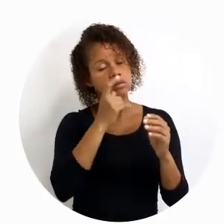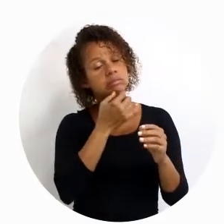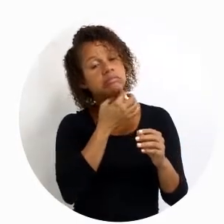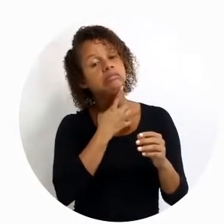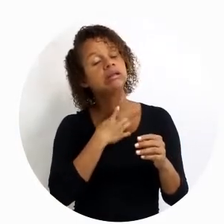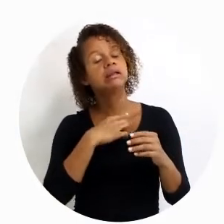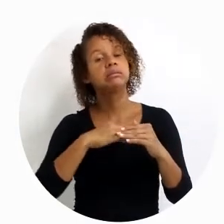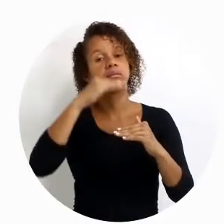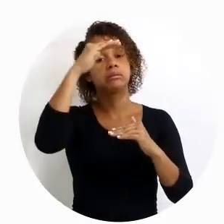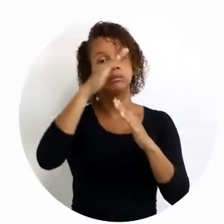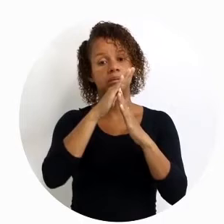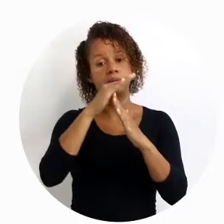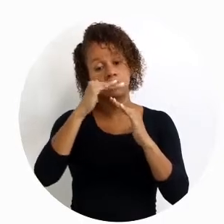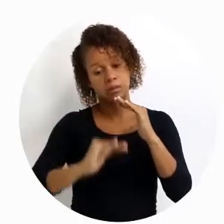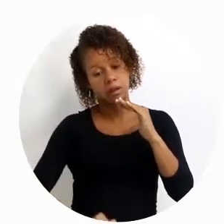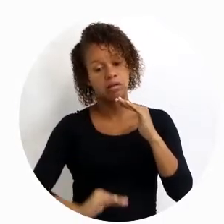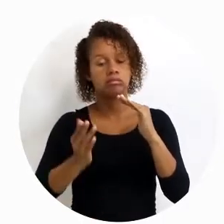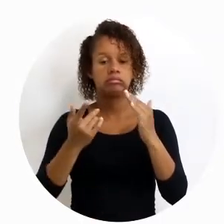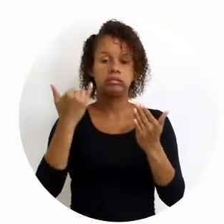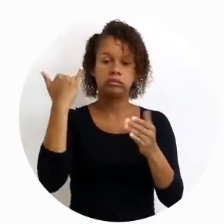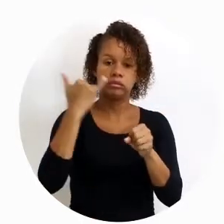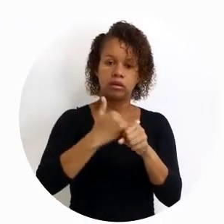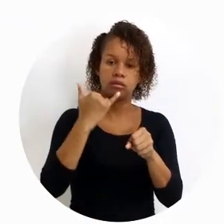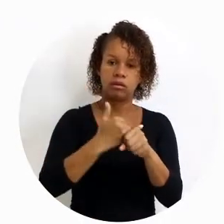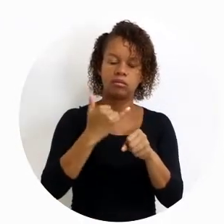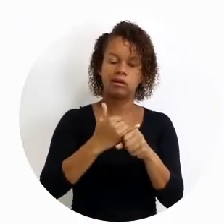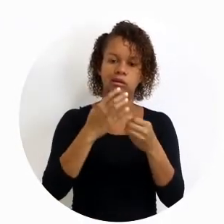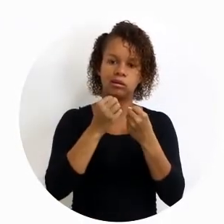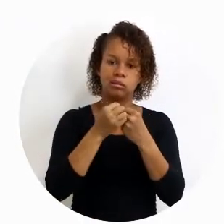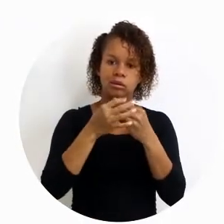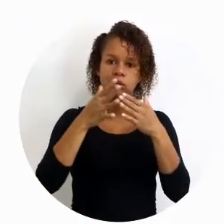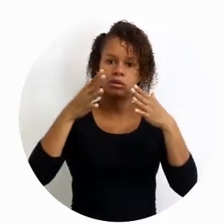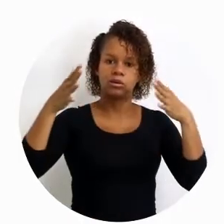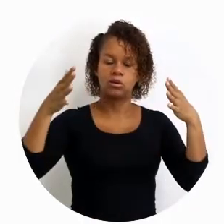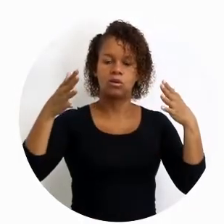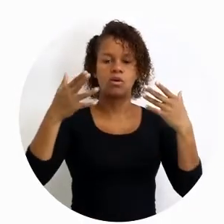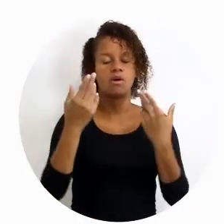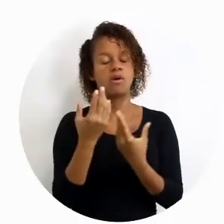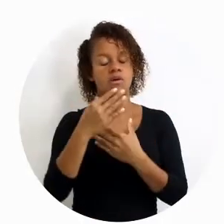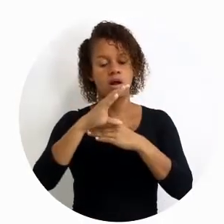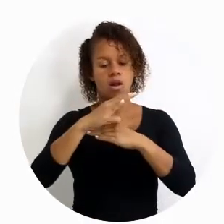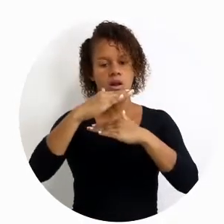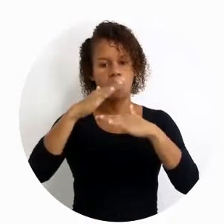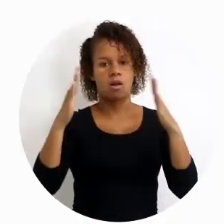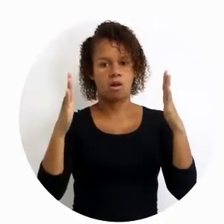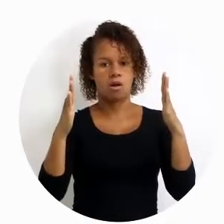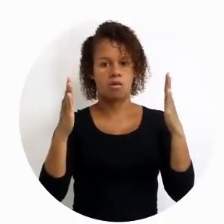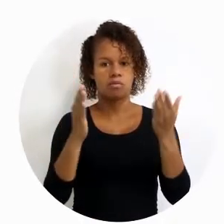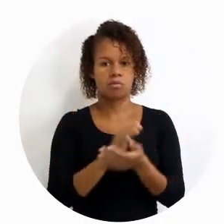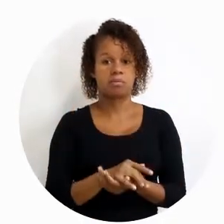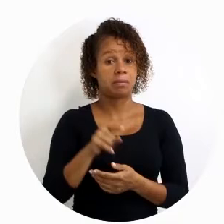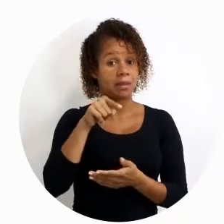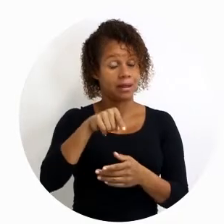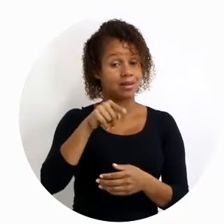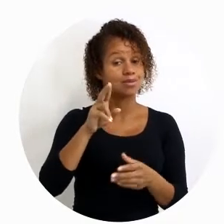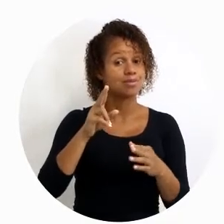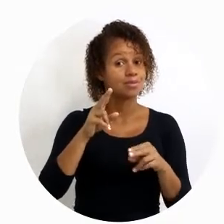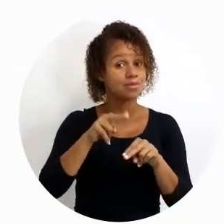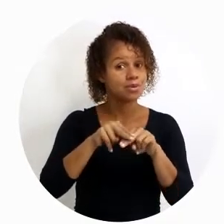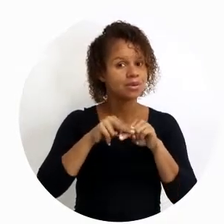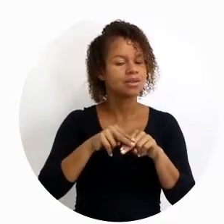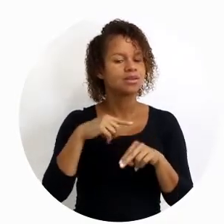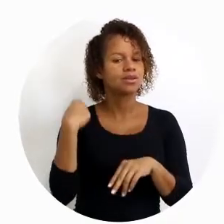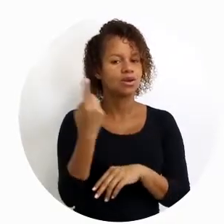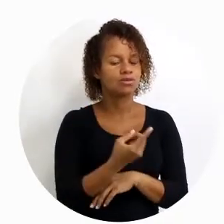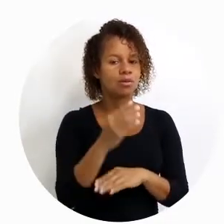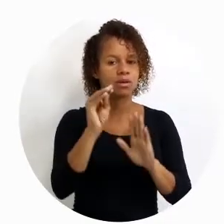para cima ou para baixo, e definir na barra de dimensões o valor da extrusão. E nesse